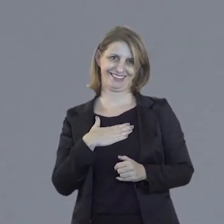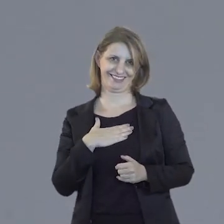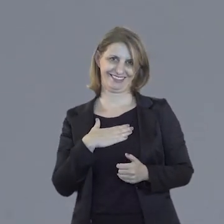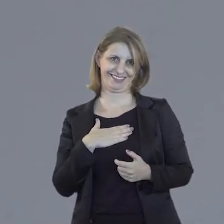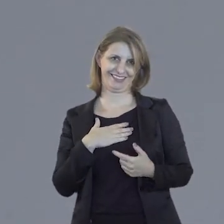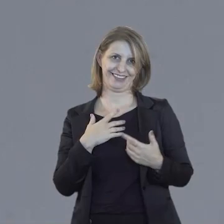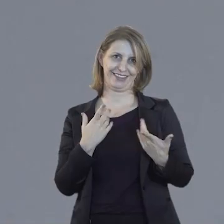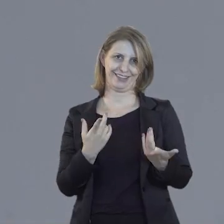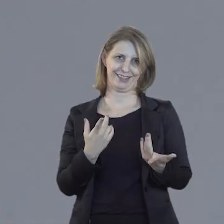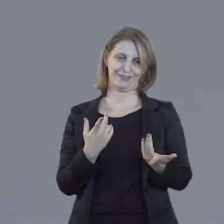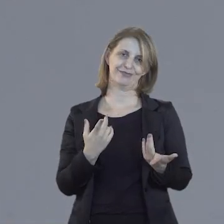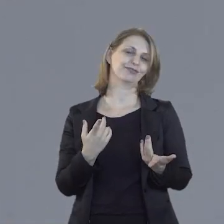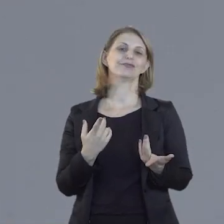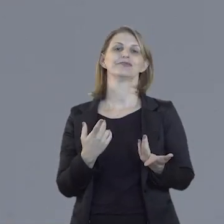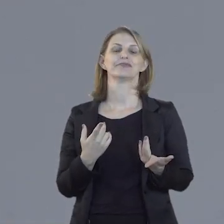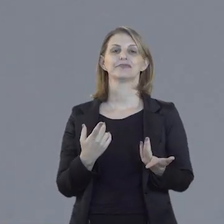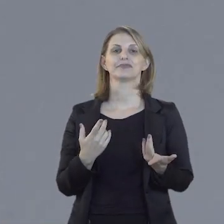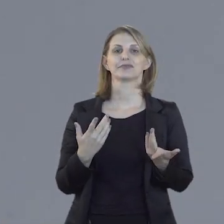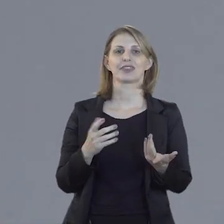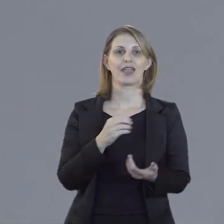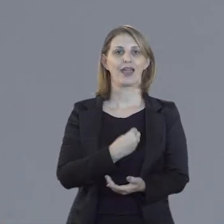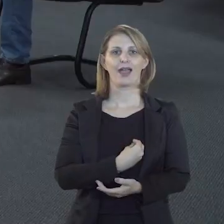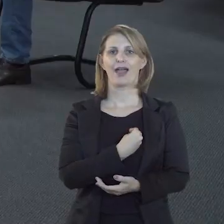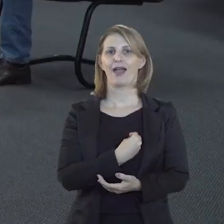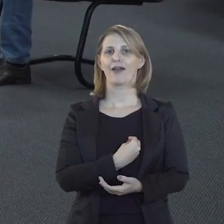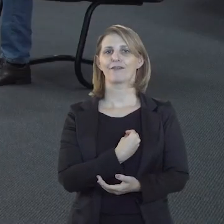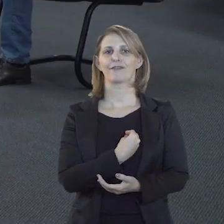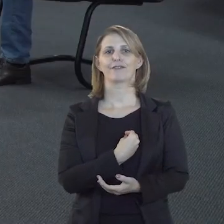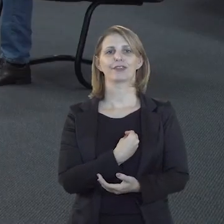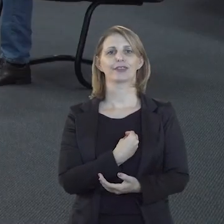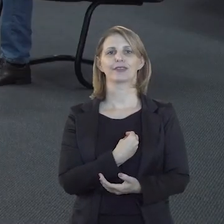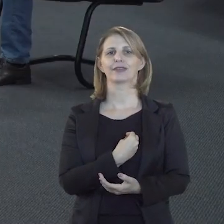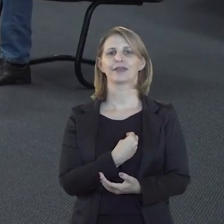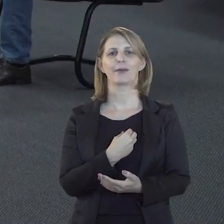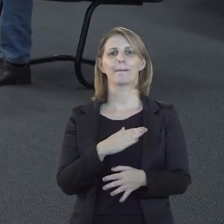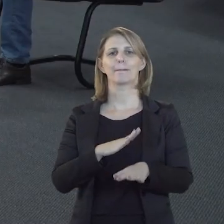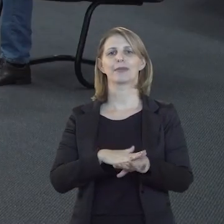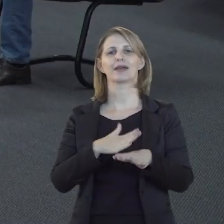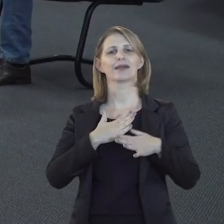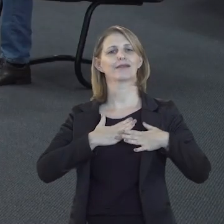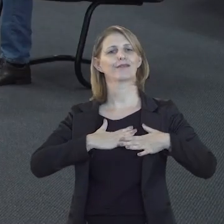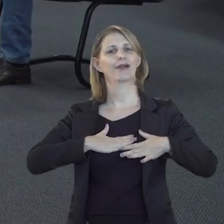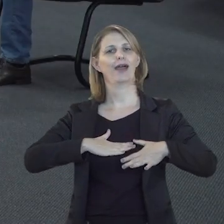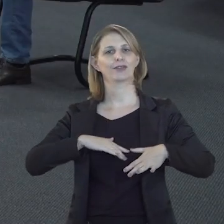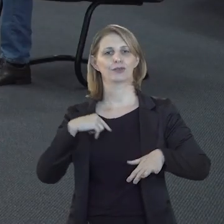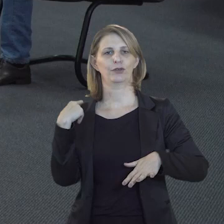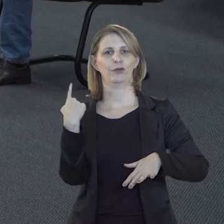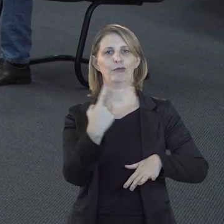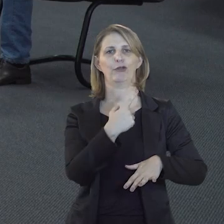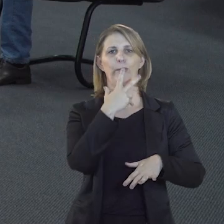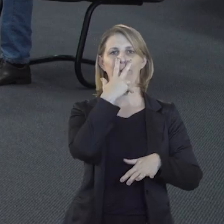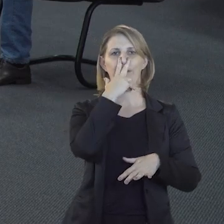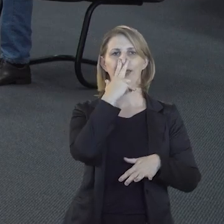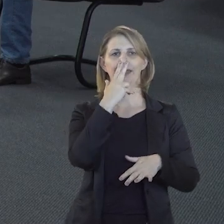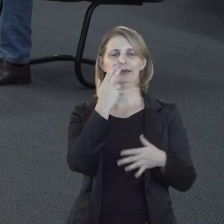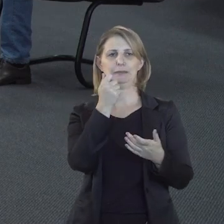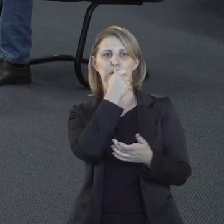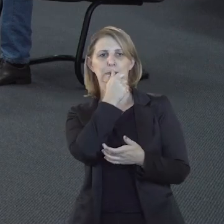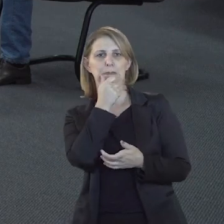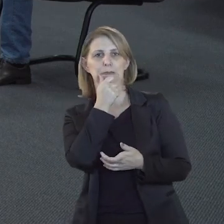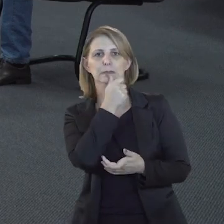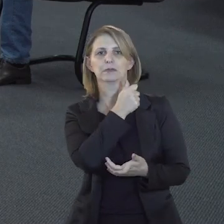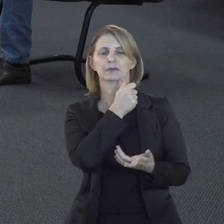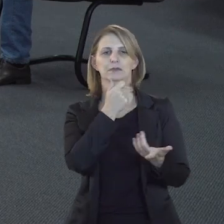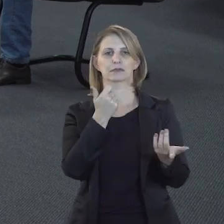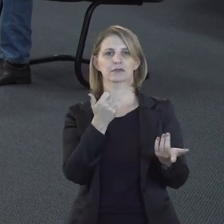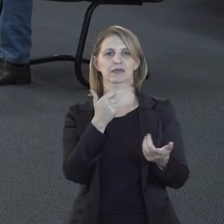dê prazer, porque a vida realmente ela não nos exige tantos sacrifícios, né? A vida não nos exige tudo isso. Nós, muitas vezes, colocamos